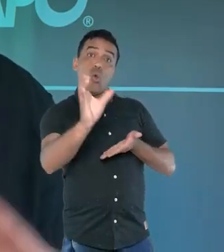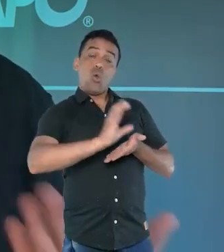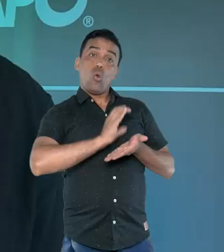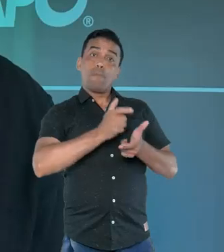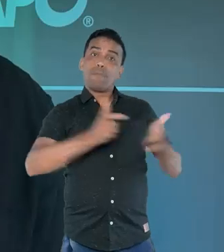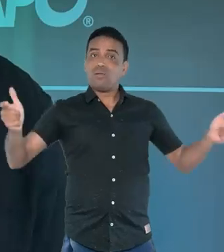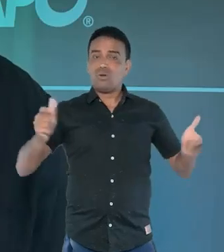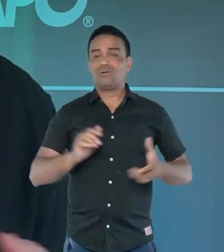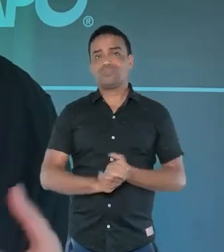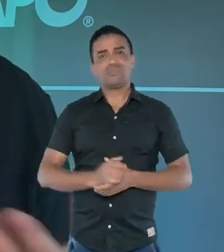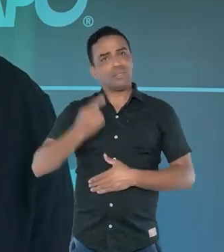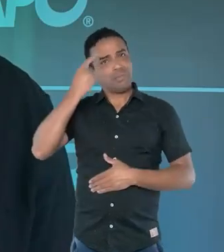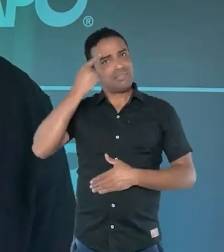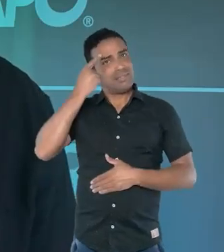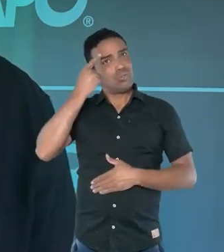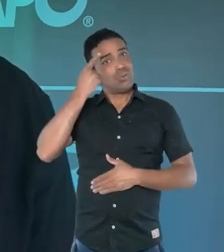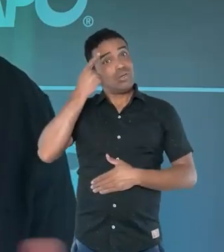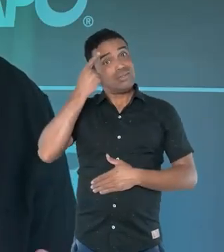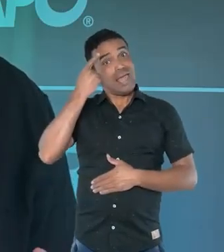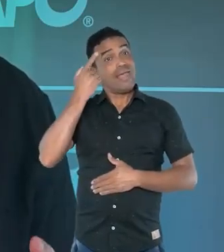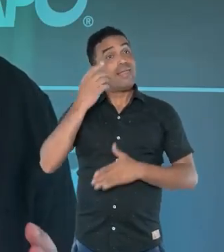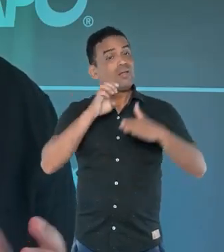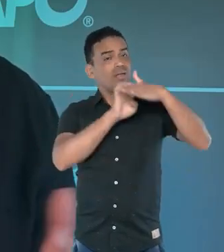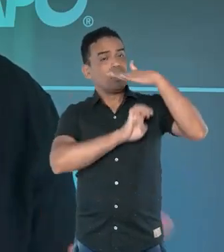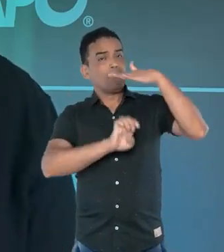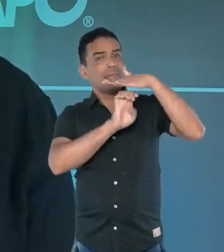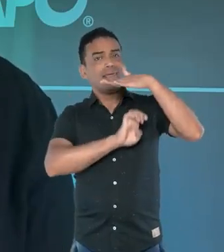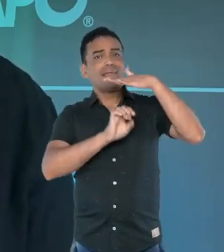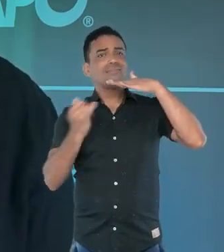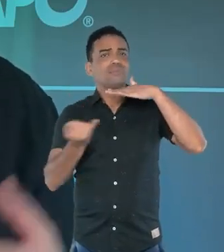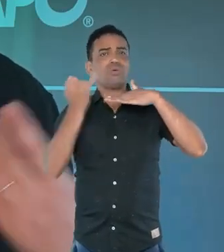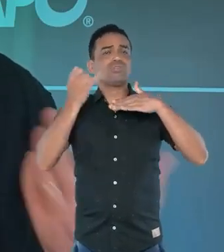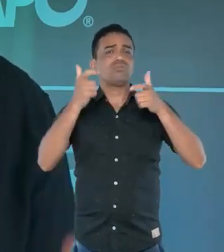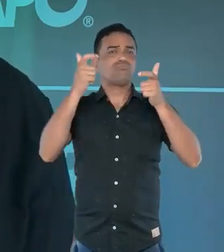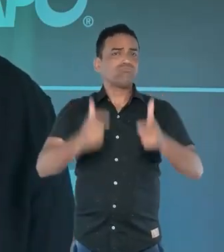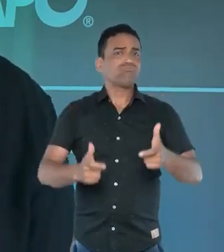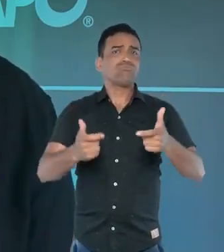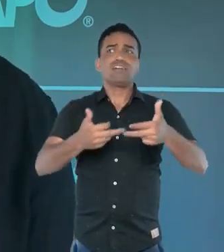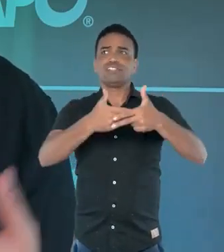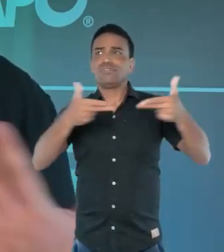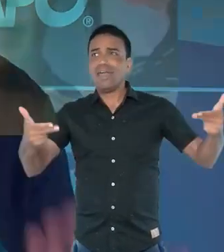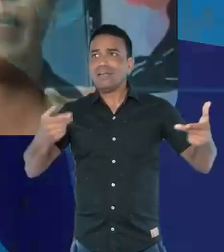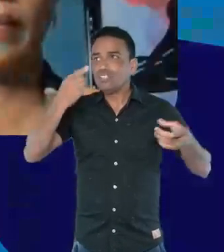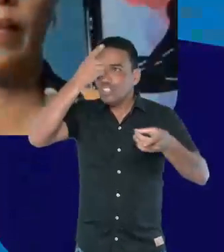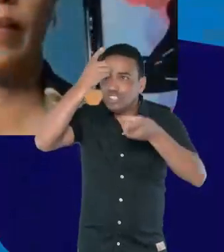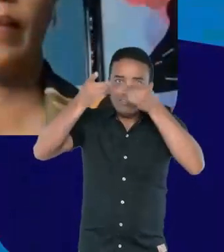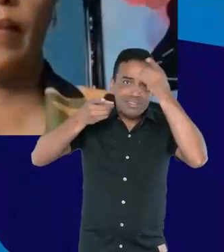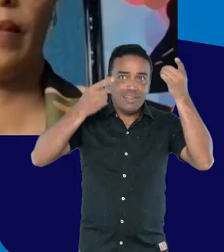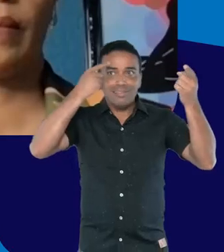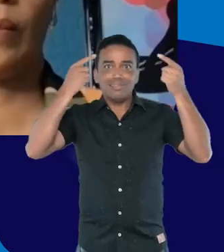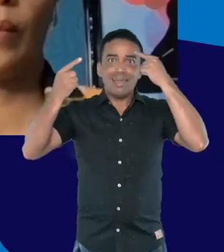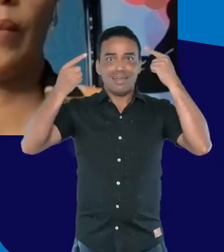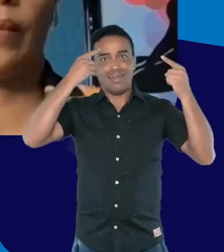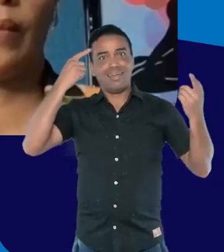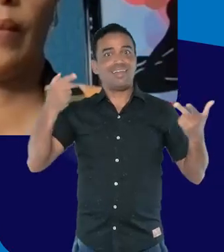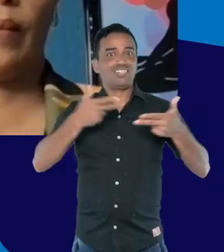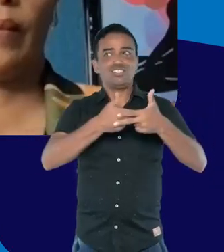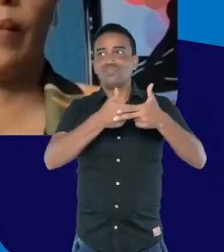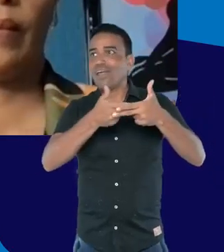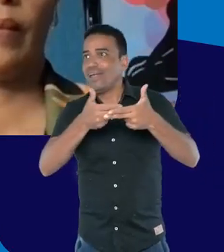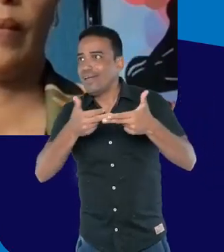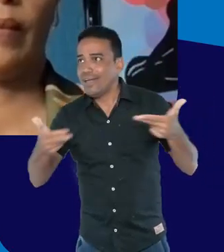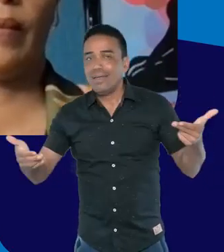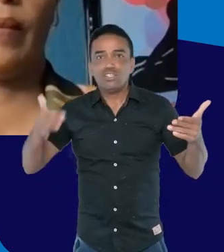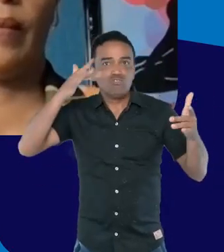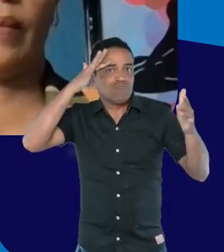assim, pensando na ideia da empresa, né, do que é importante para uma empresa, um ambiente mais diverso de ideias e